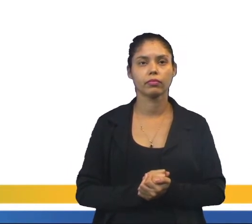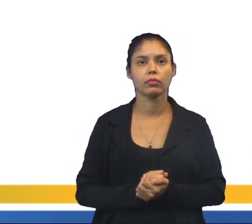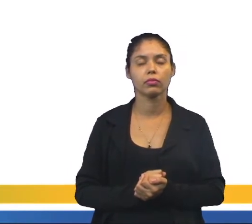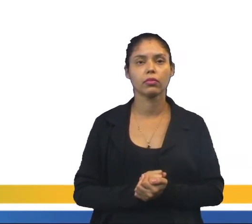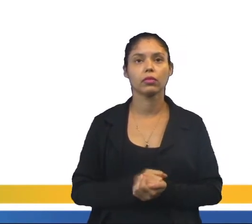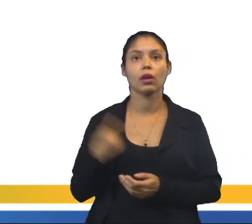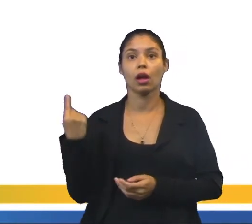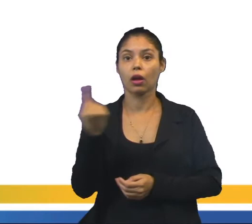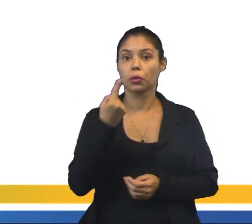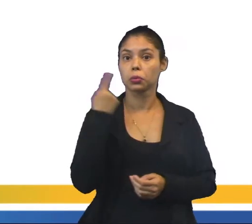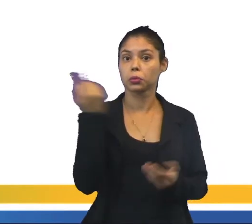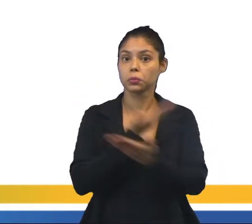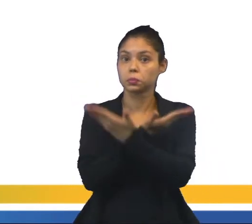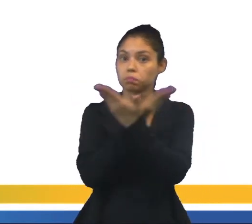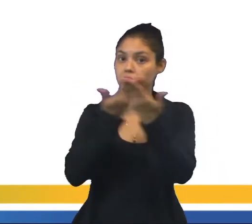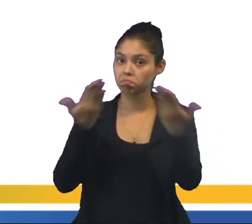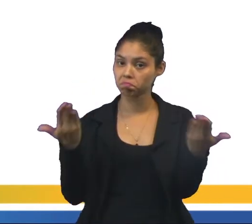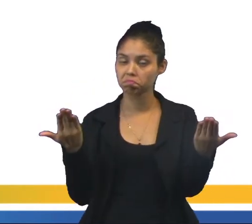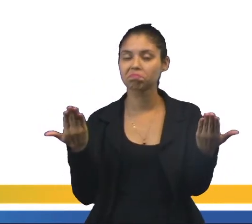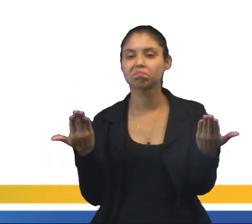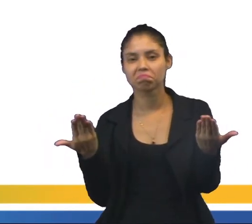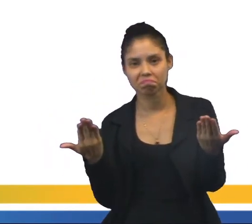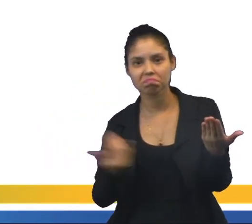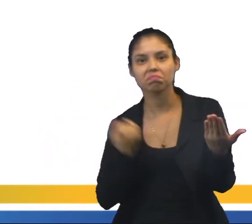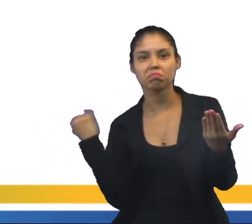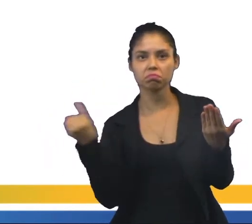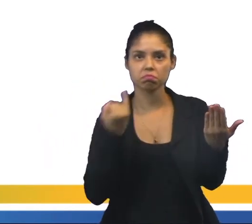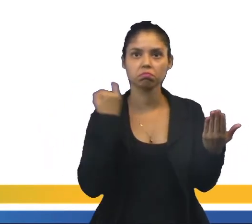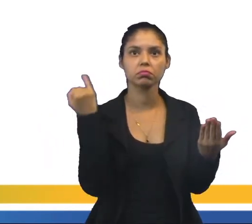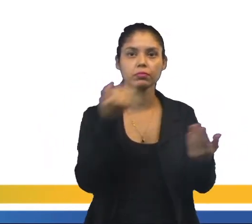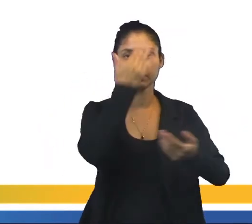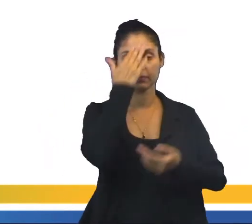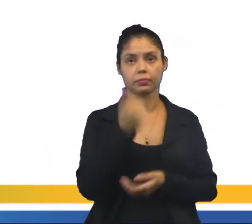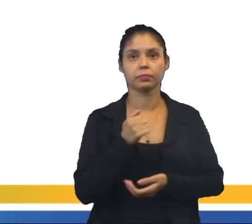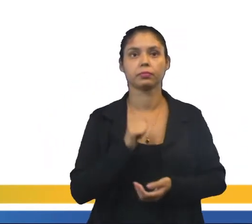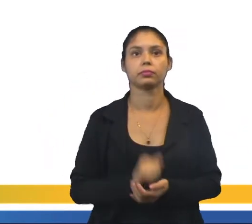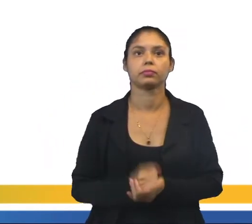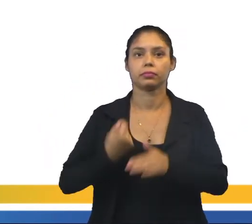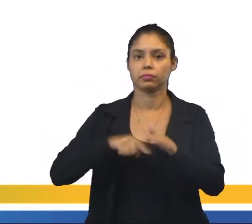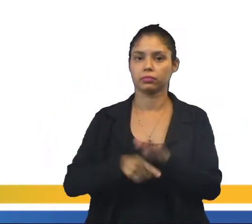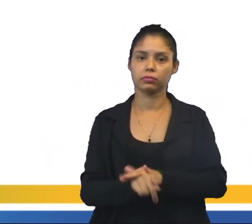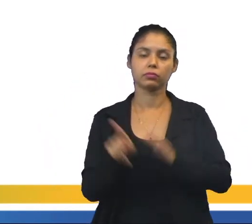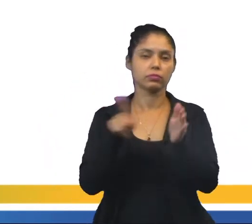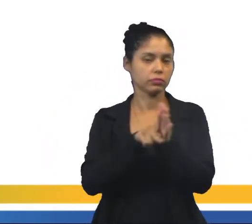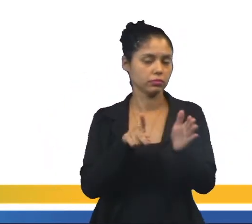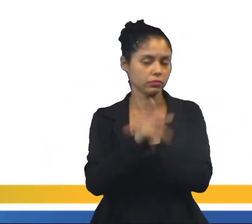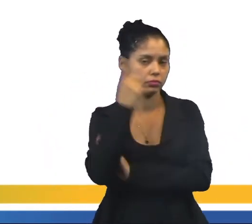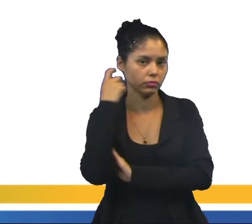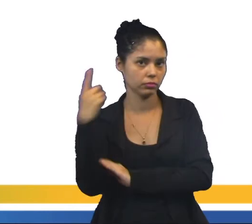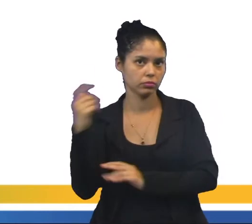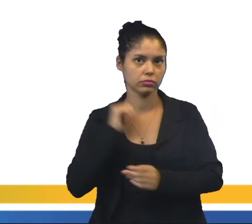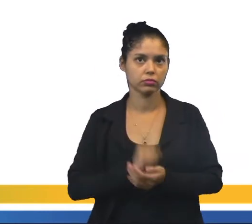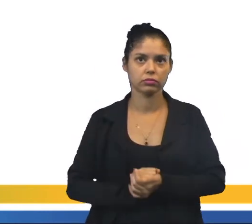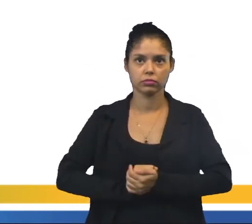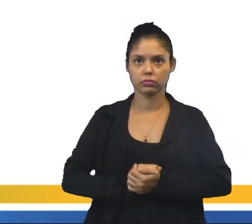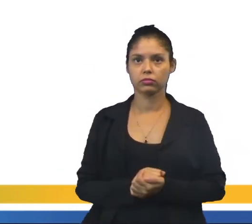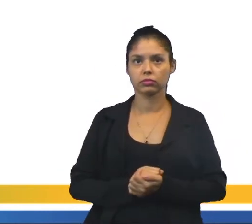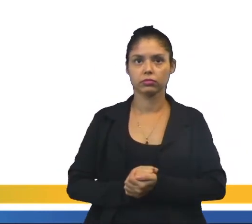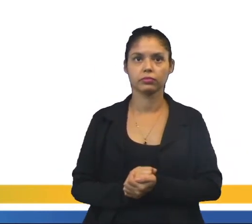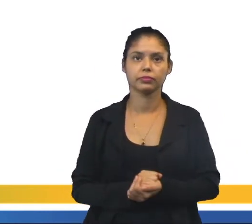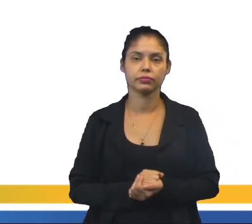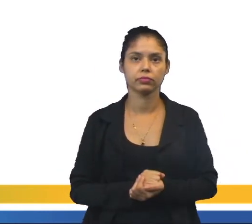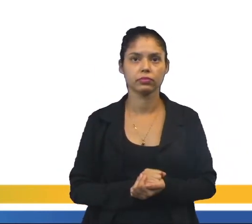A altura, pessoal, a altura também é muito importante dentro do som, né? Dentro das propriedades do